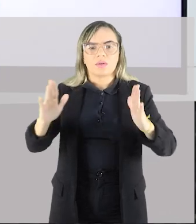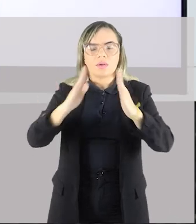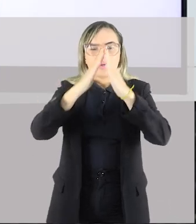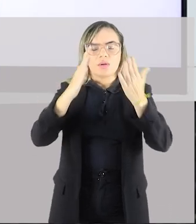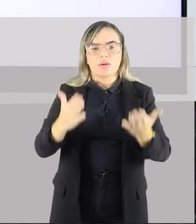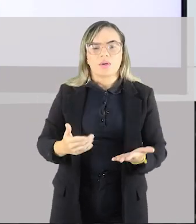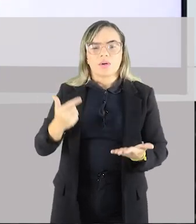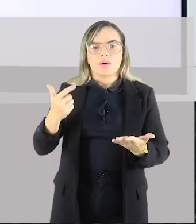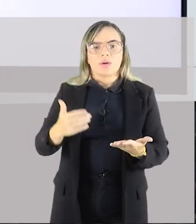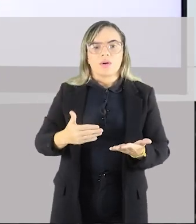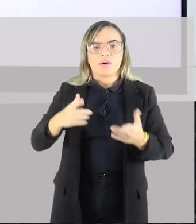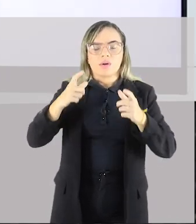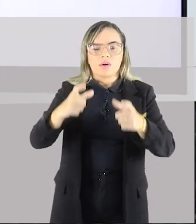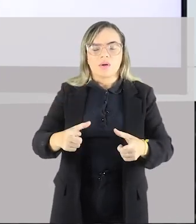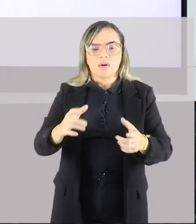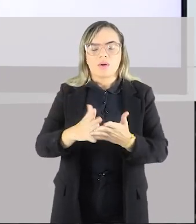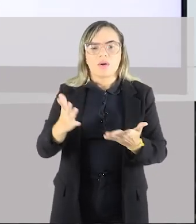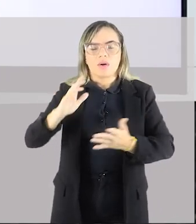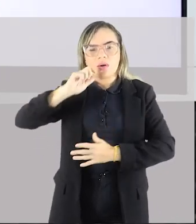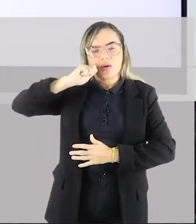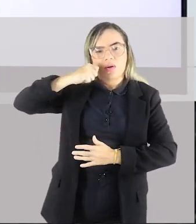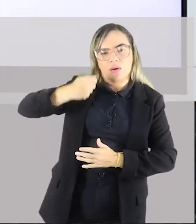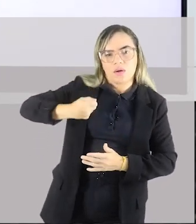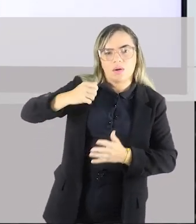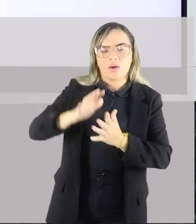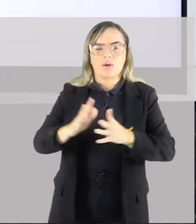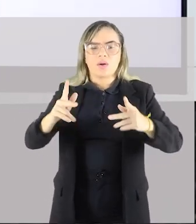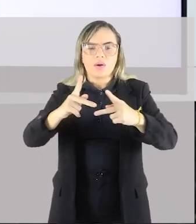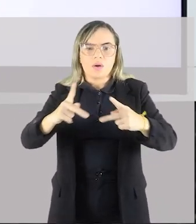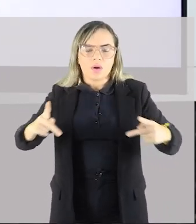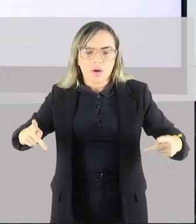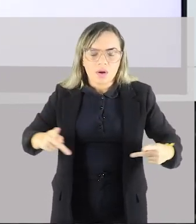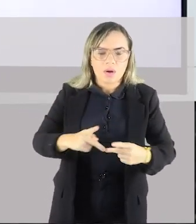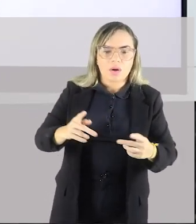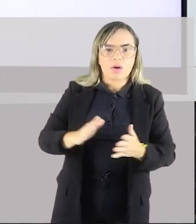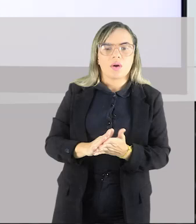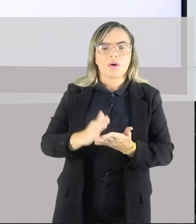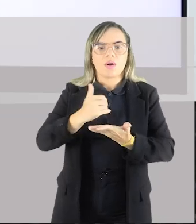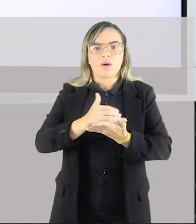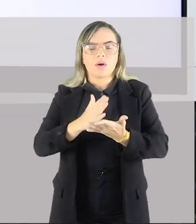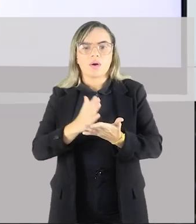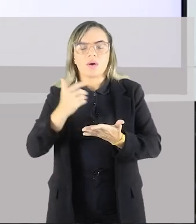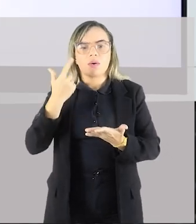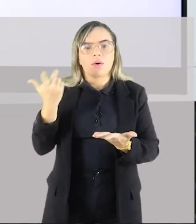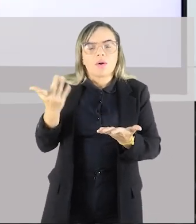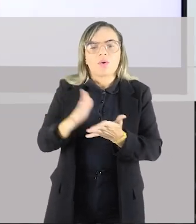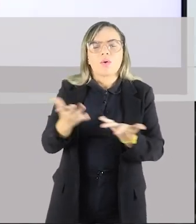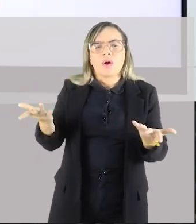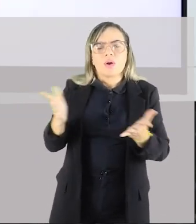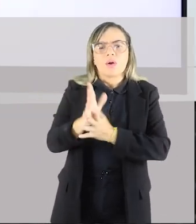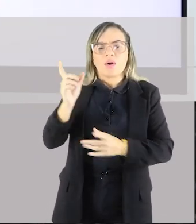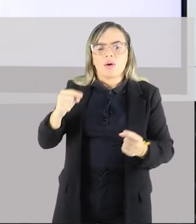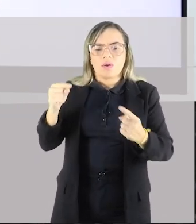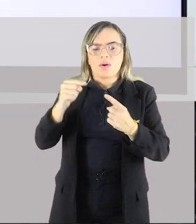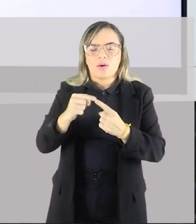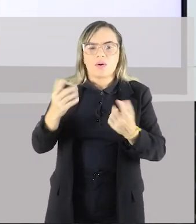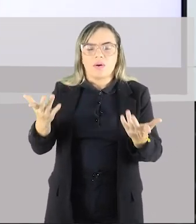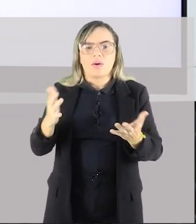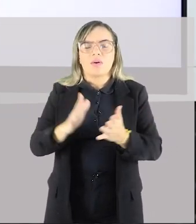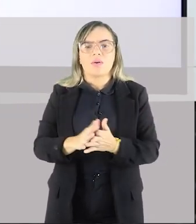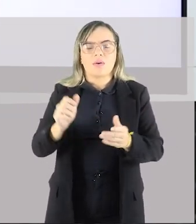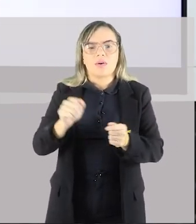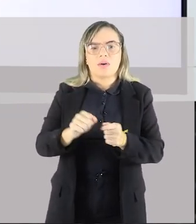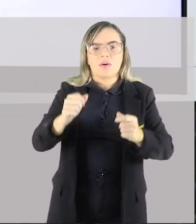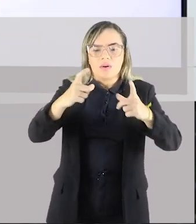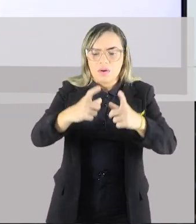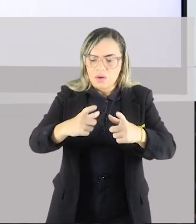esse fermento ali no alimento, no pão, na pizza, né, no bolo, qual é a intenção da gente, né? Com certeza você respondeu aí